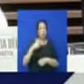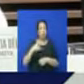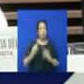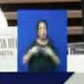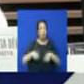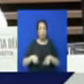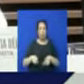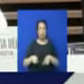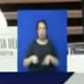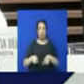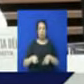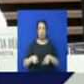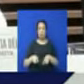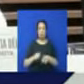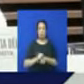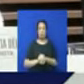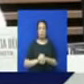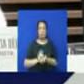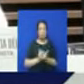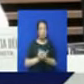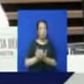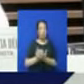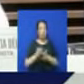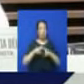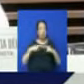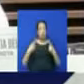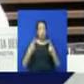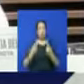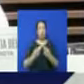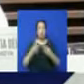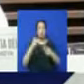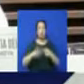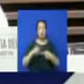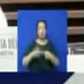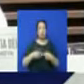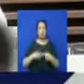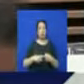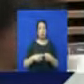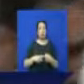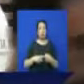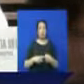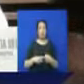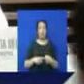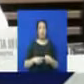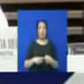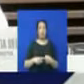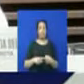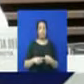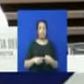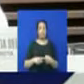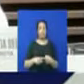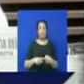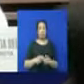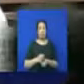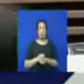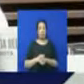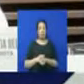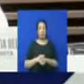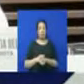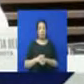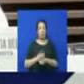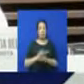questão de pelo menos dar abertura, porque eu confesso a todos que aqui estão pessoas de